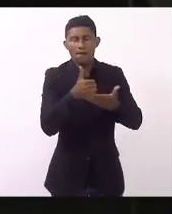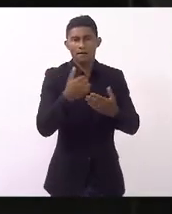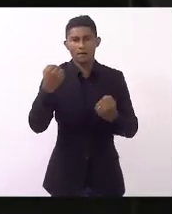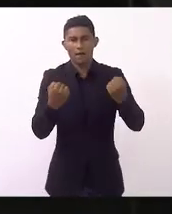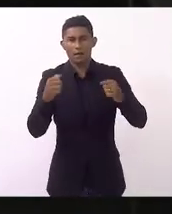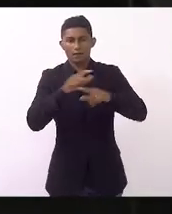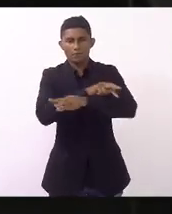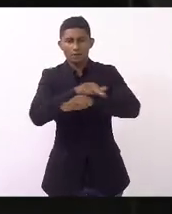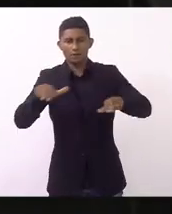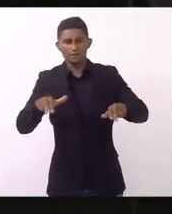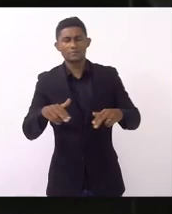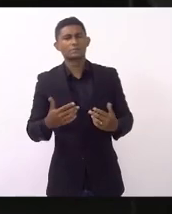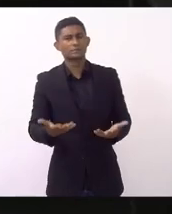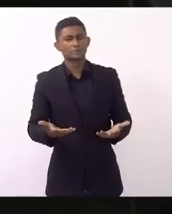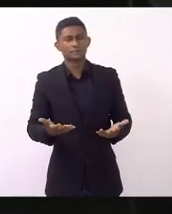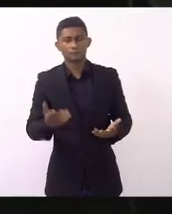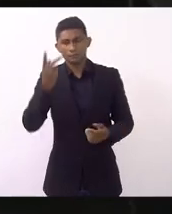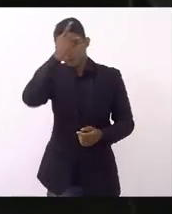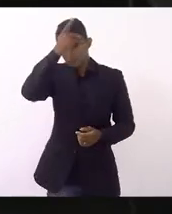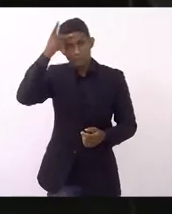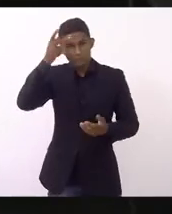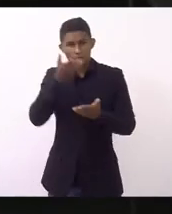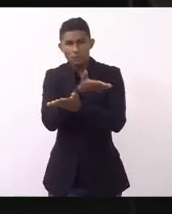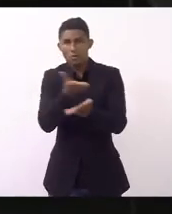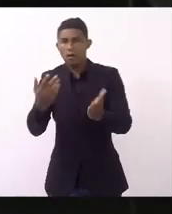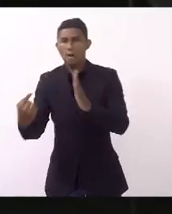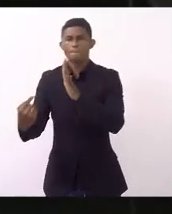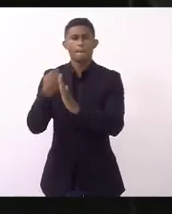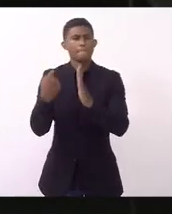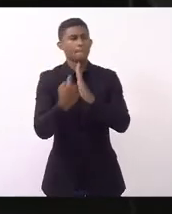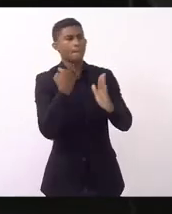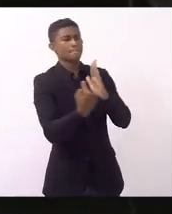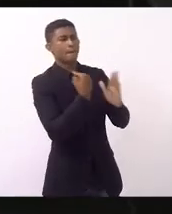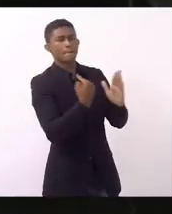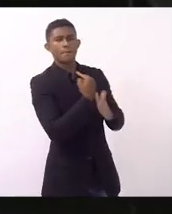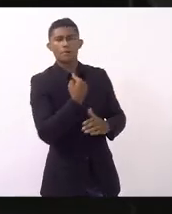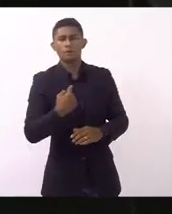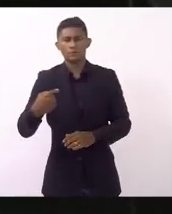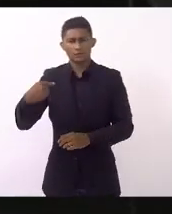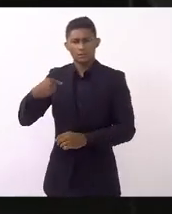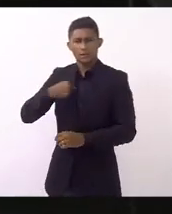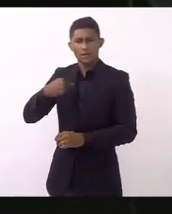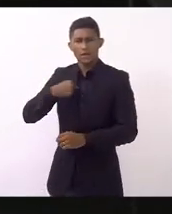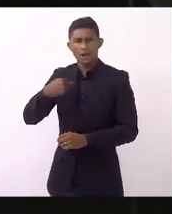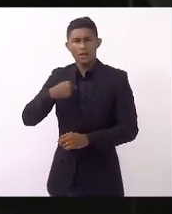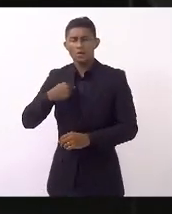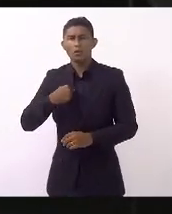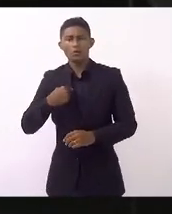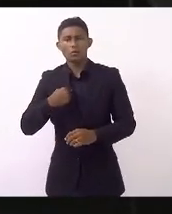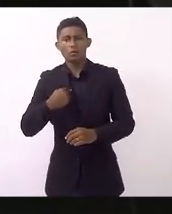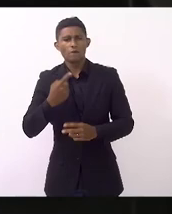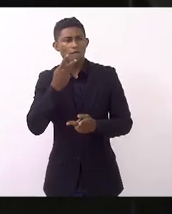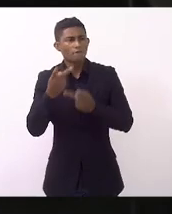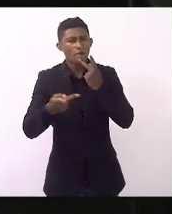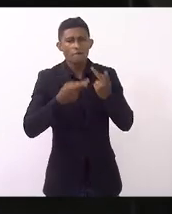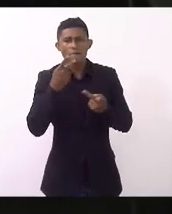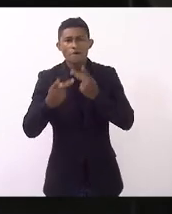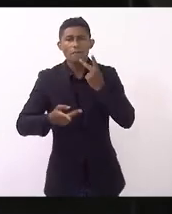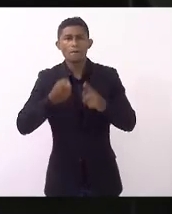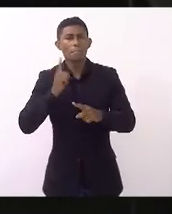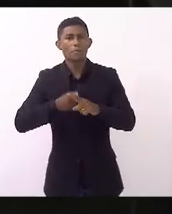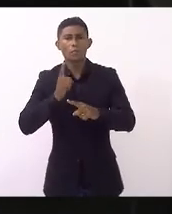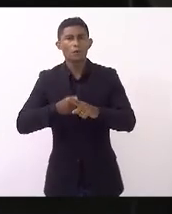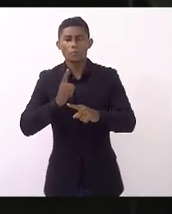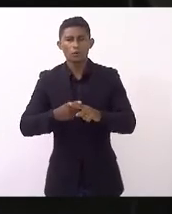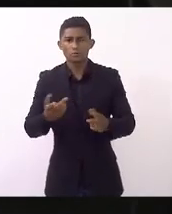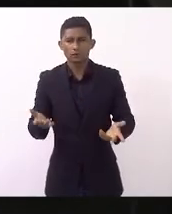indagando por que eu estou fazendo a defesa. Para concluir, deputado.